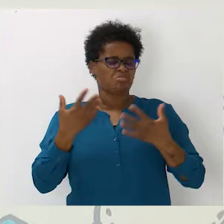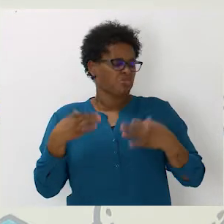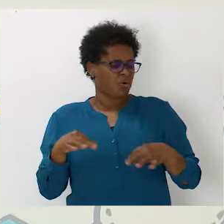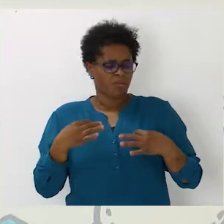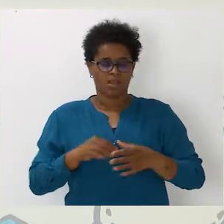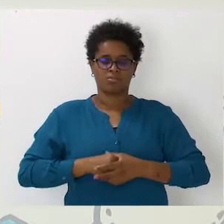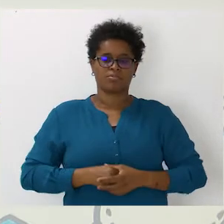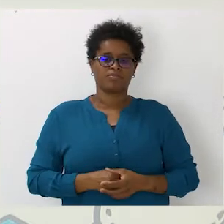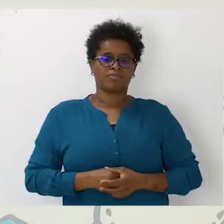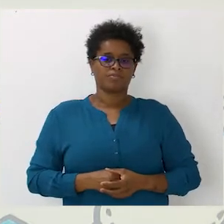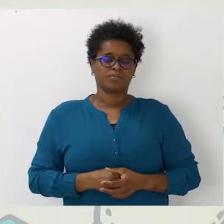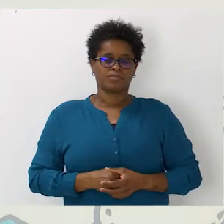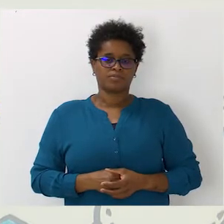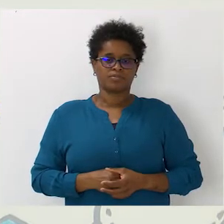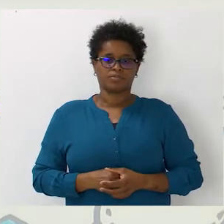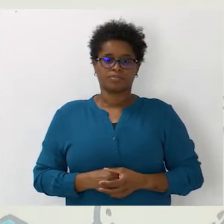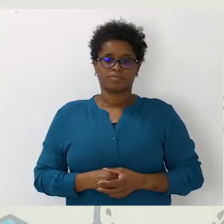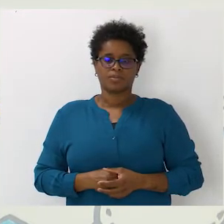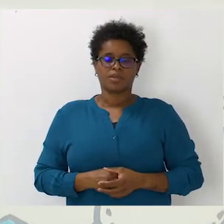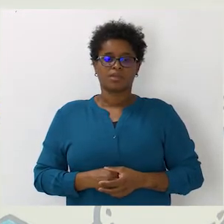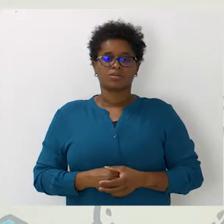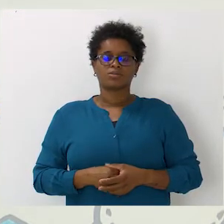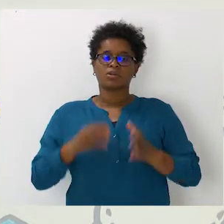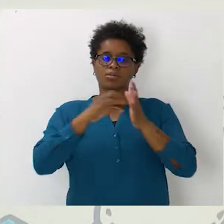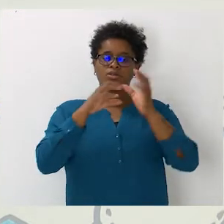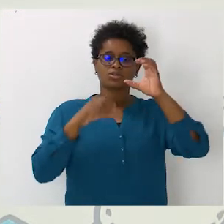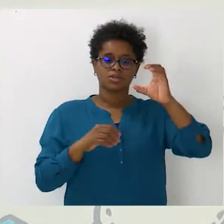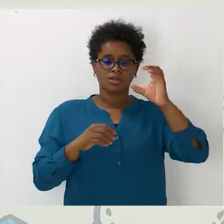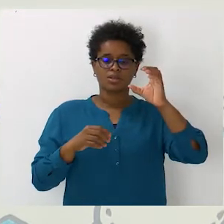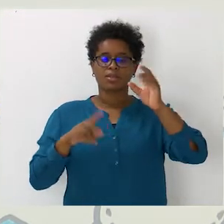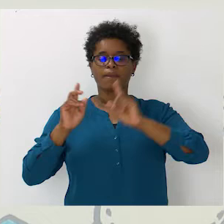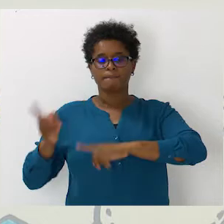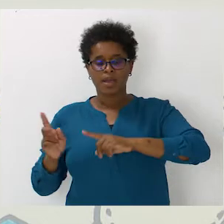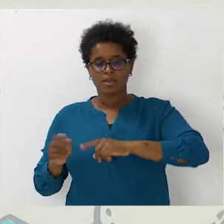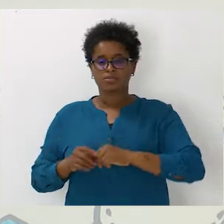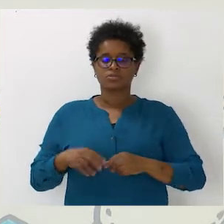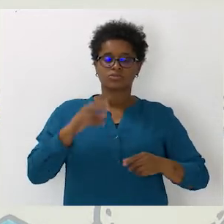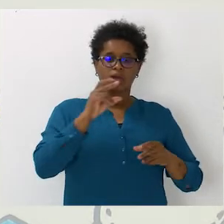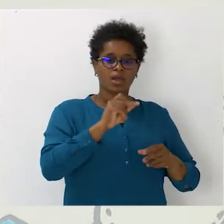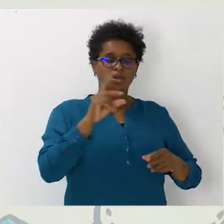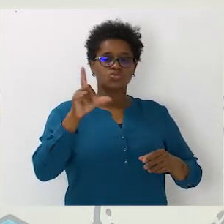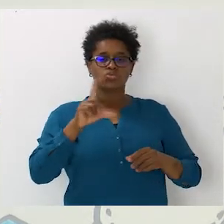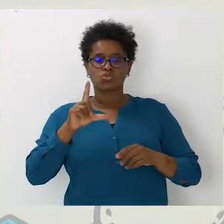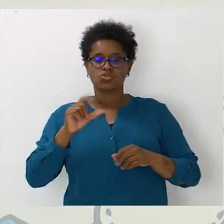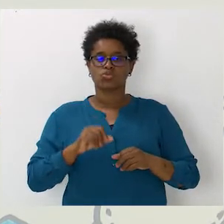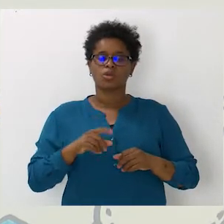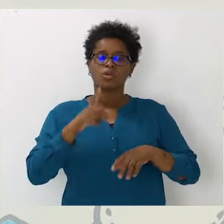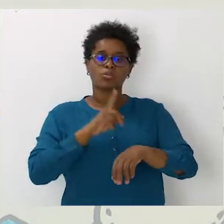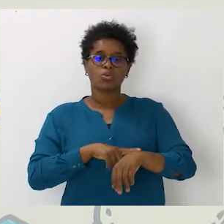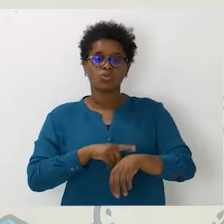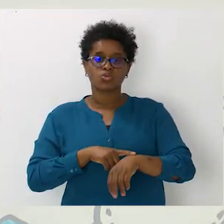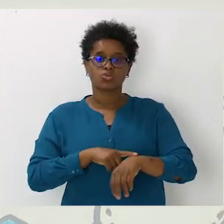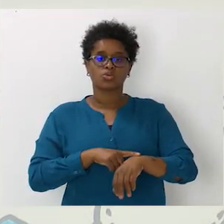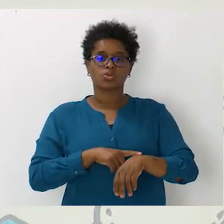normal. E o esquema C, de março a julho, é